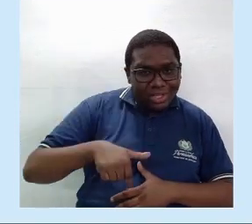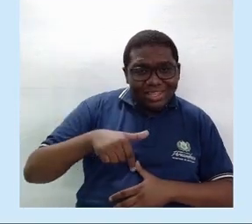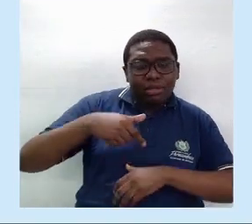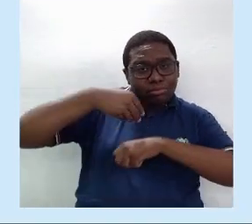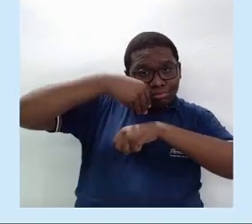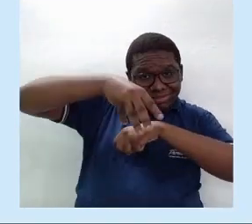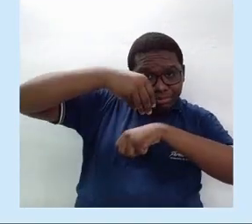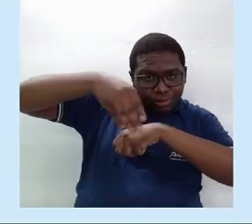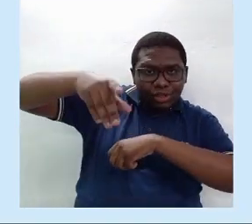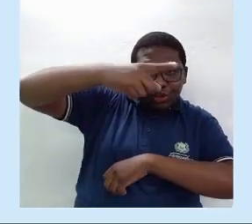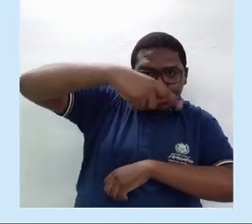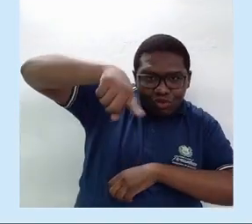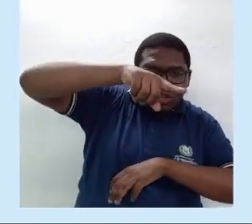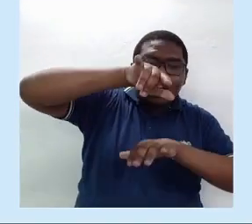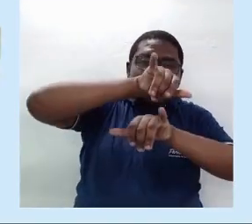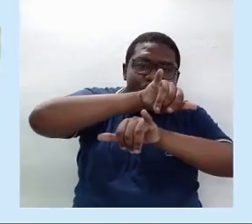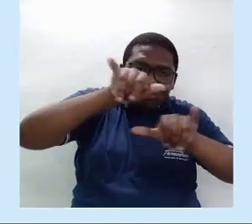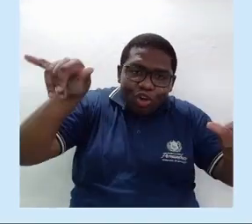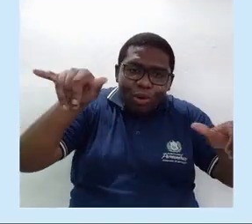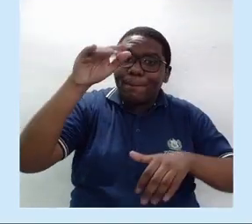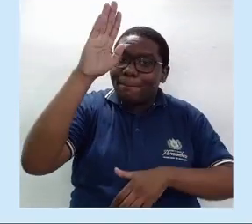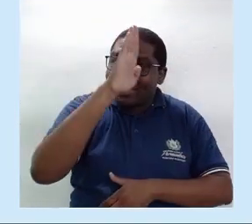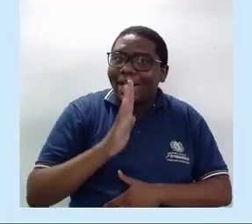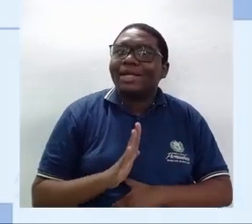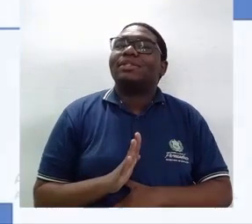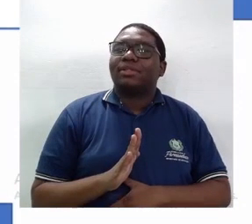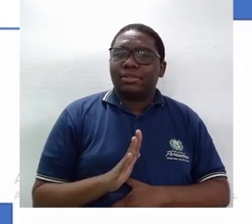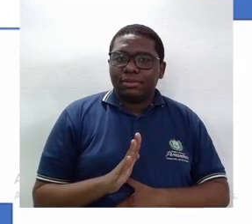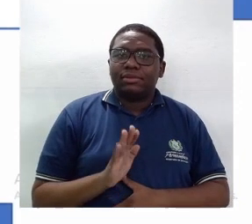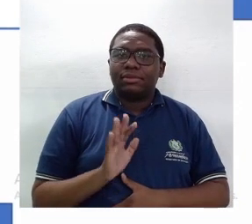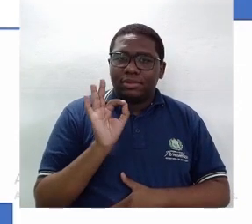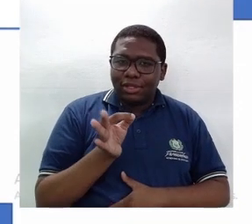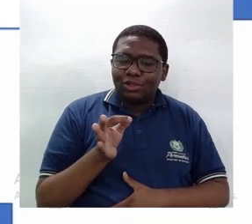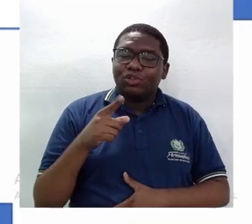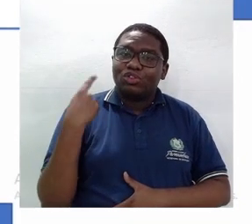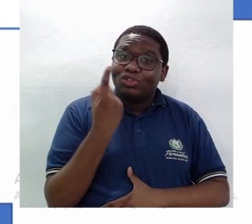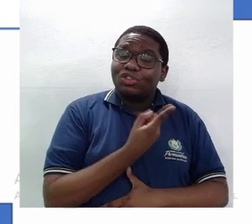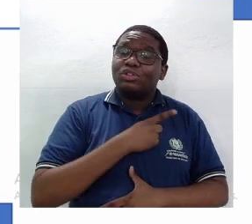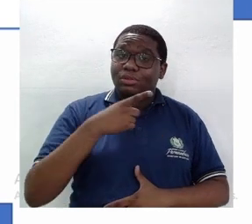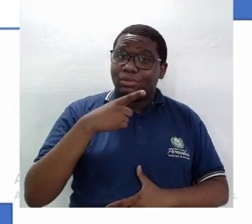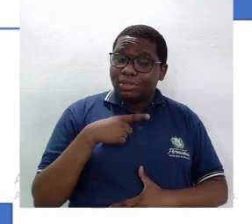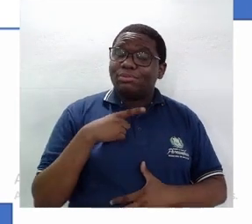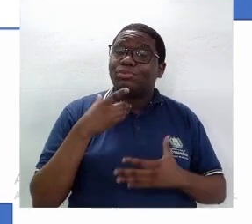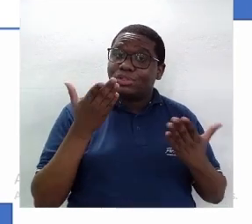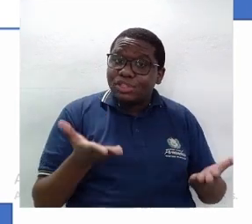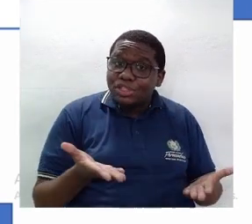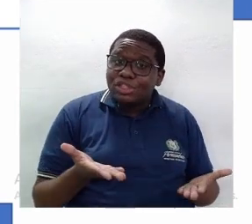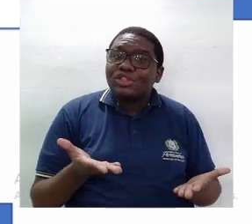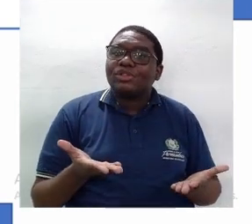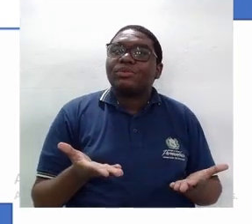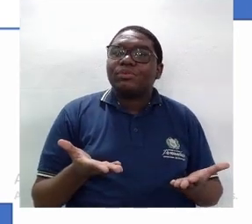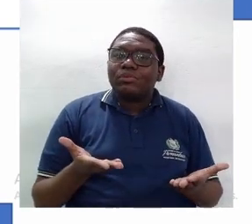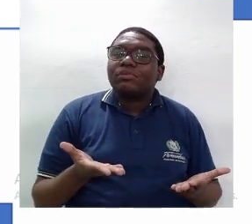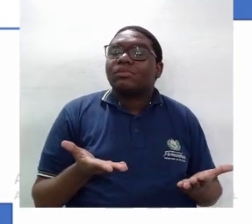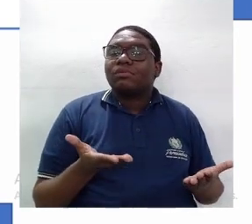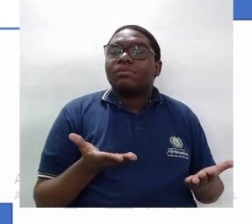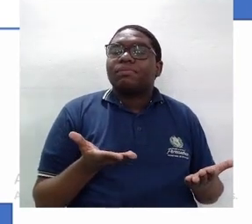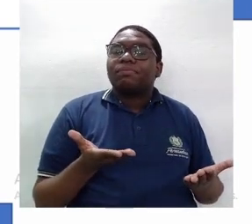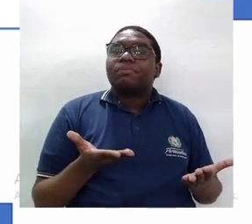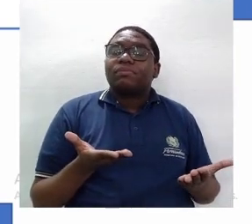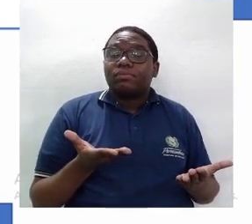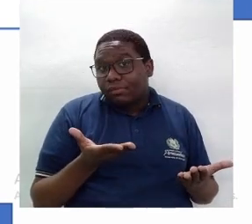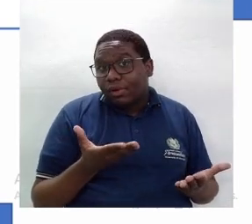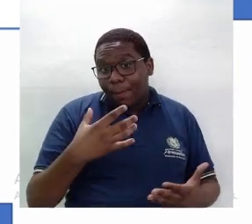uma informação bem brasileira. Olhando para a tela, nós temos a seguinte questão: o pioneirismo